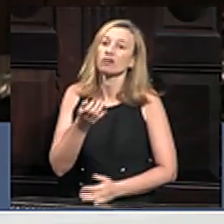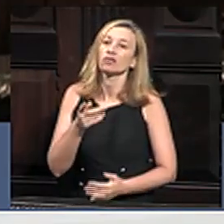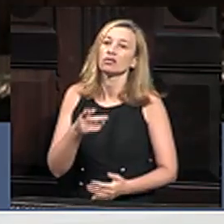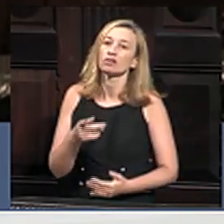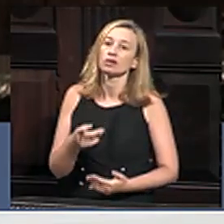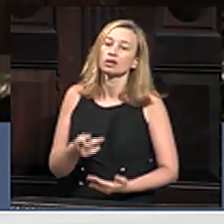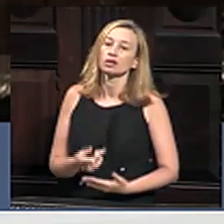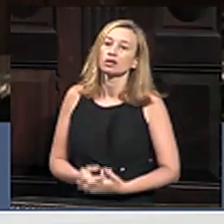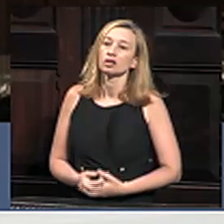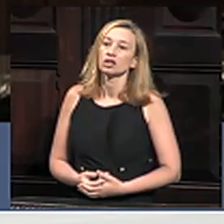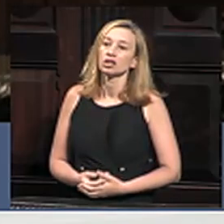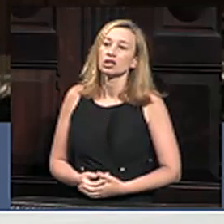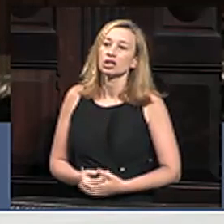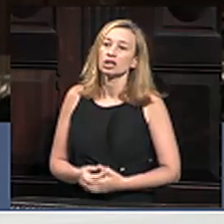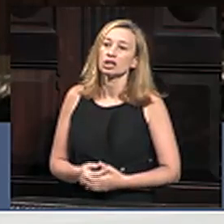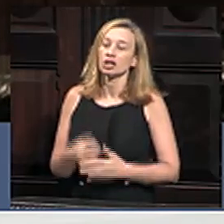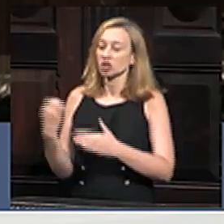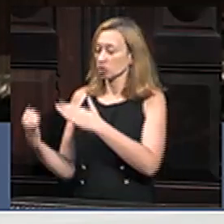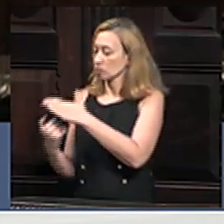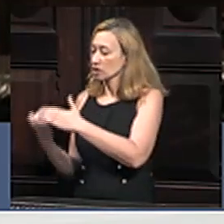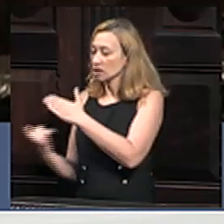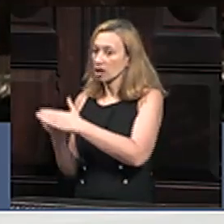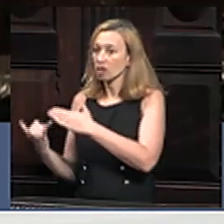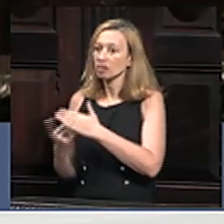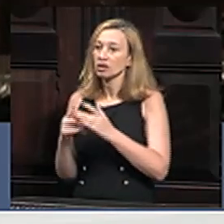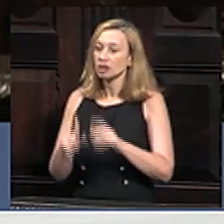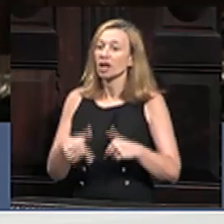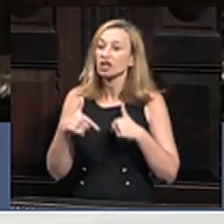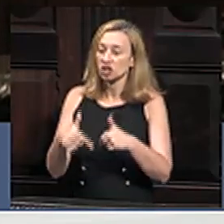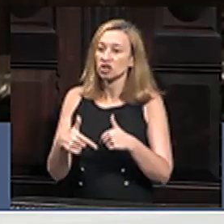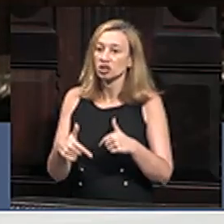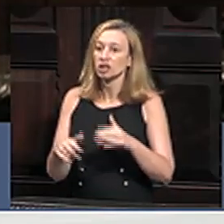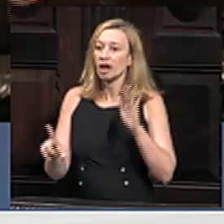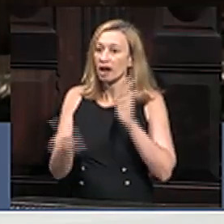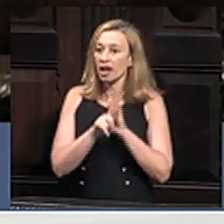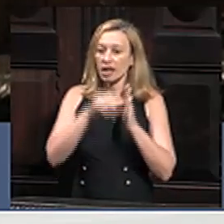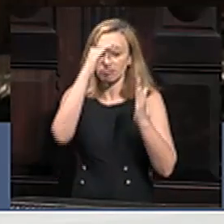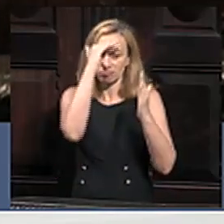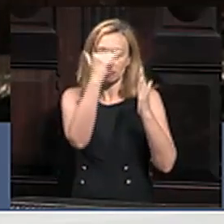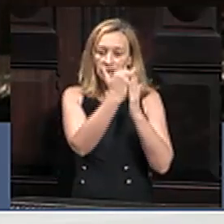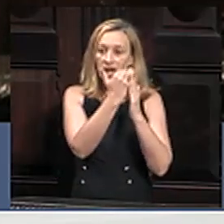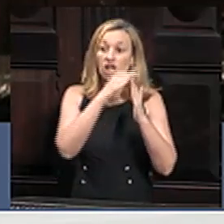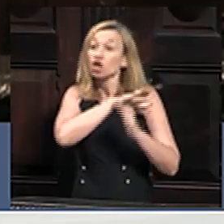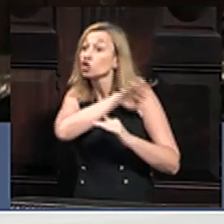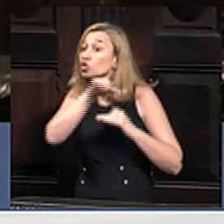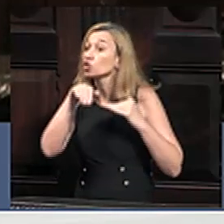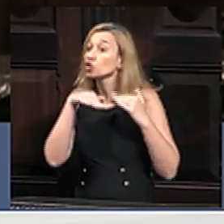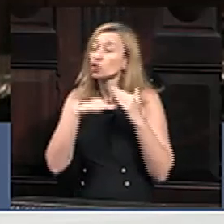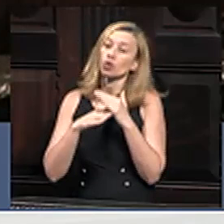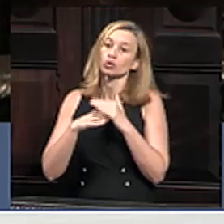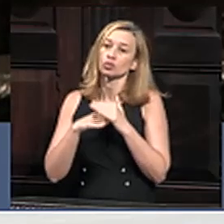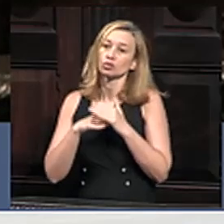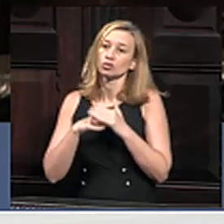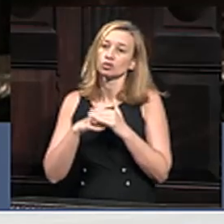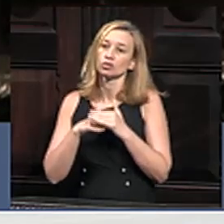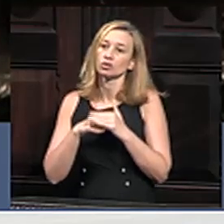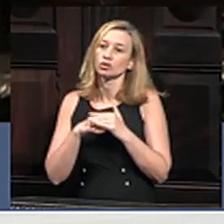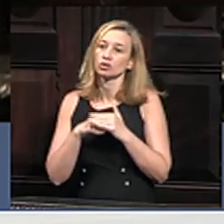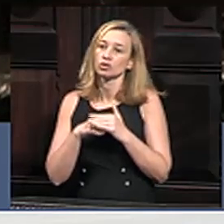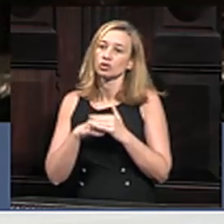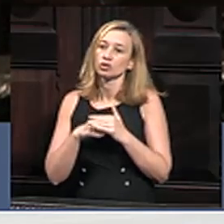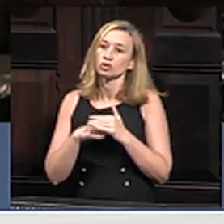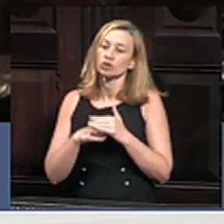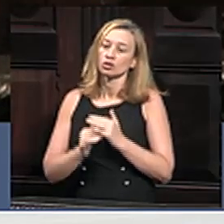instituições estão funcionando e que a Constituição foi respeitada, todos, a não ser o